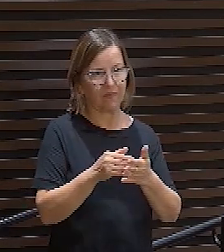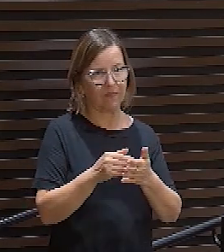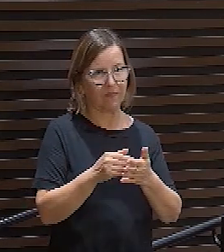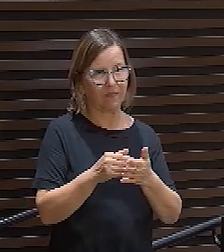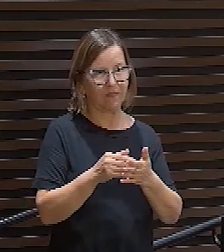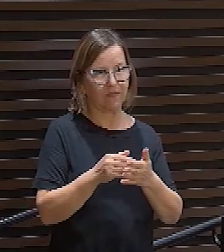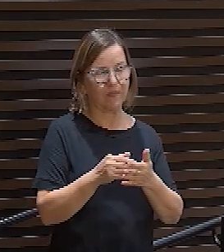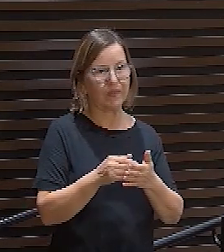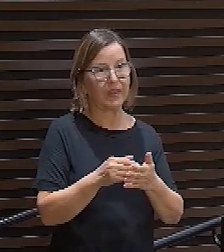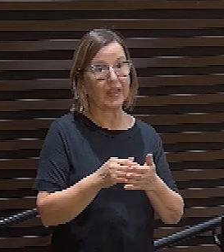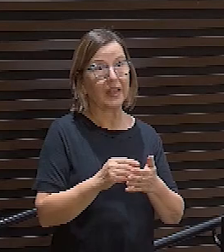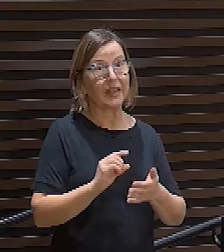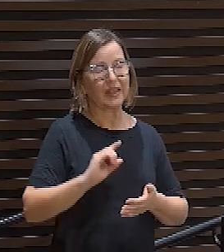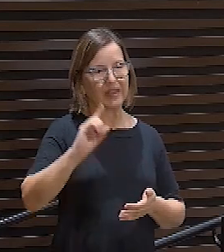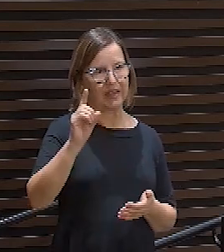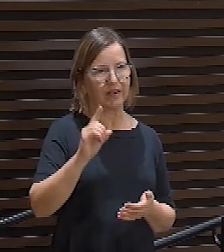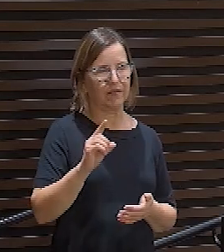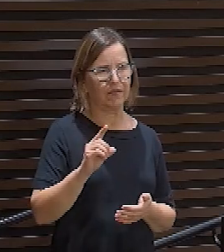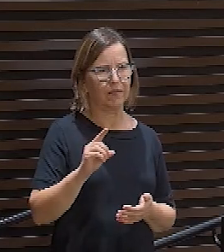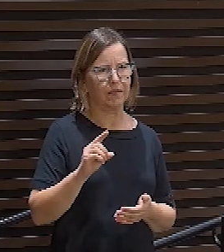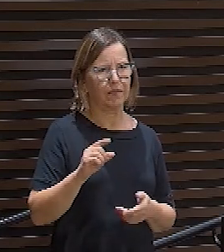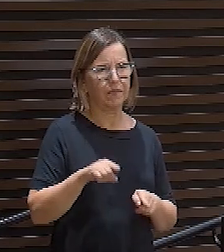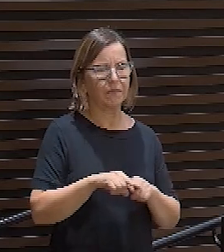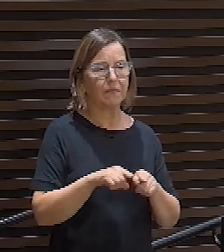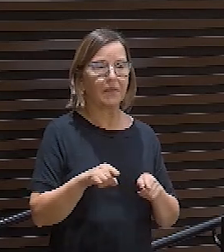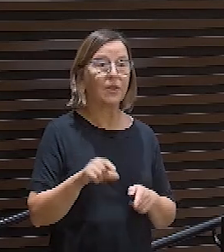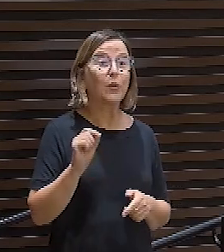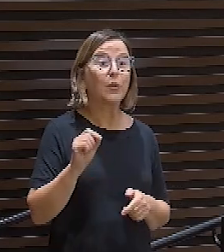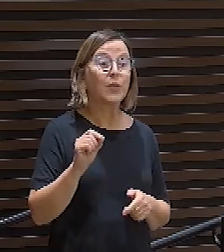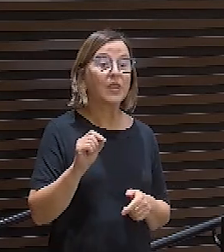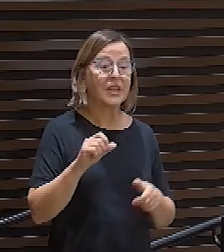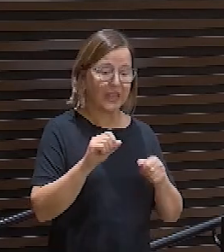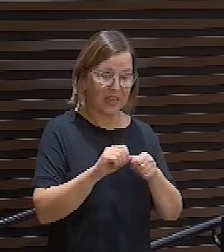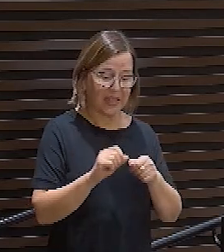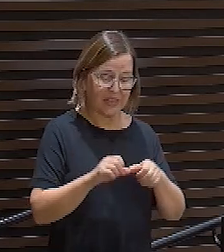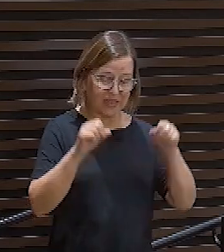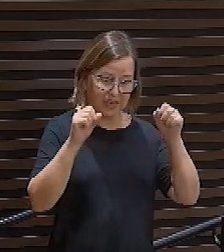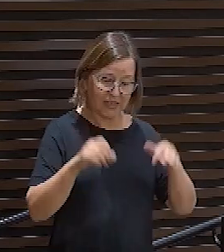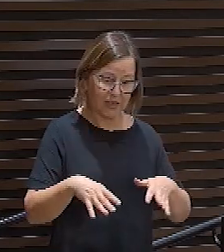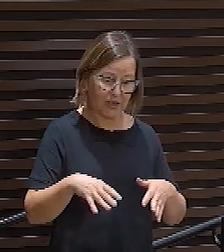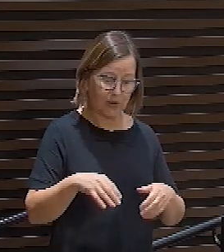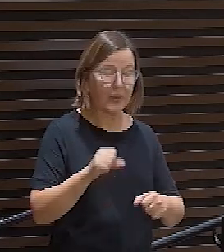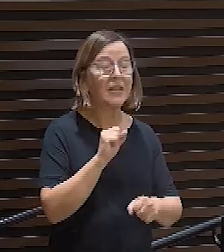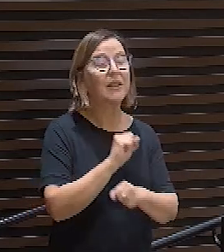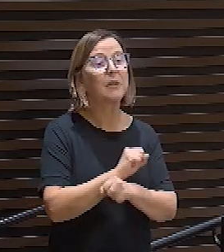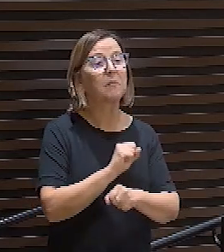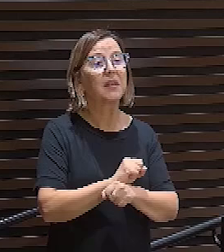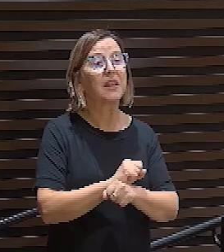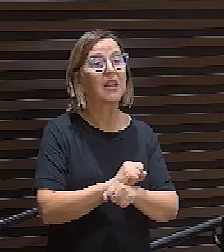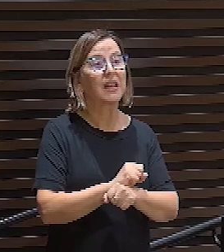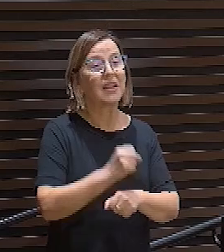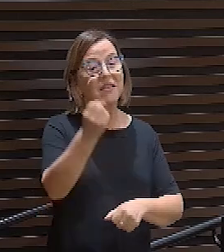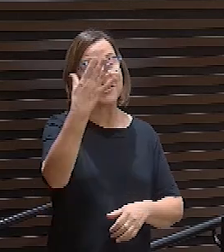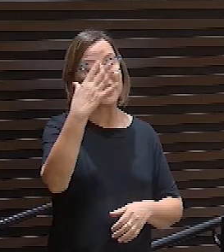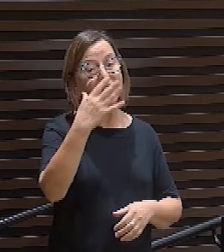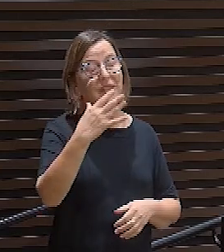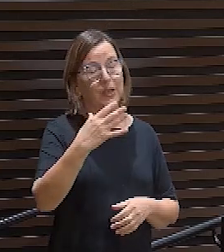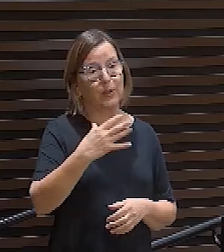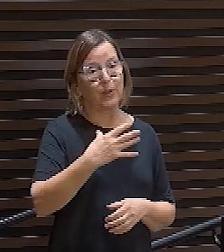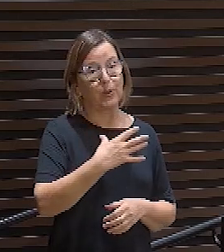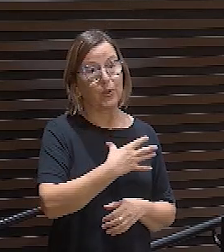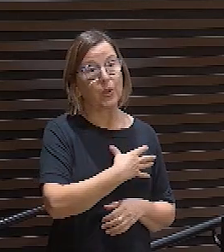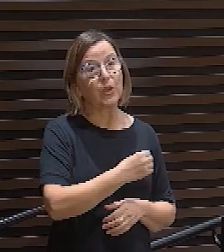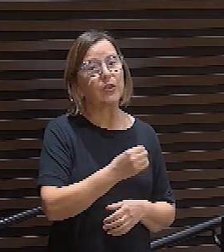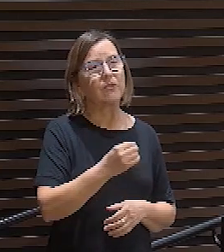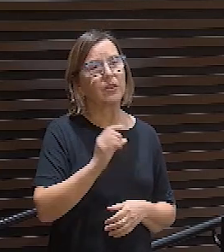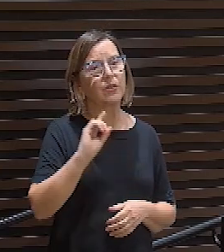a criação aguarda? A revelação dos filhos de Deus? Nós? Que história é